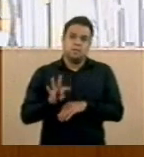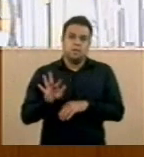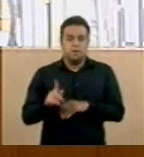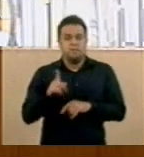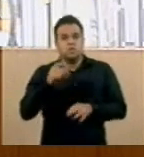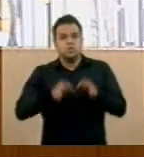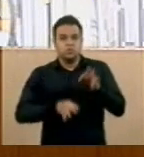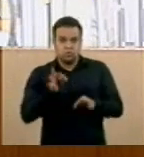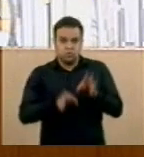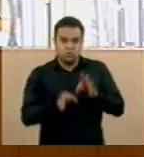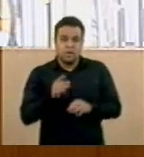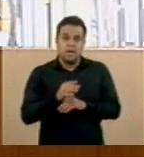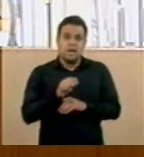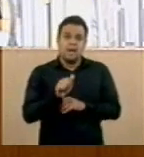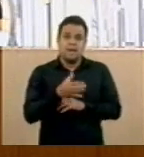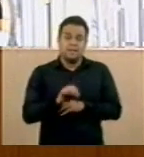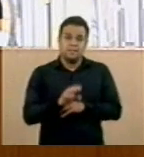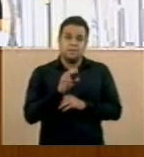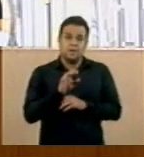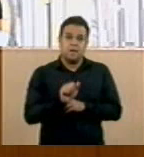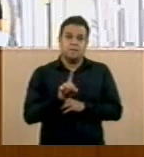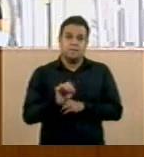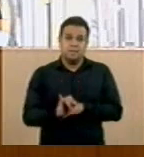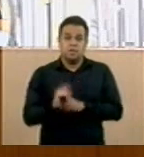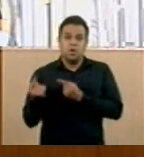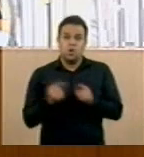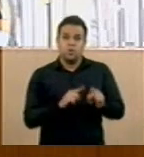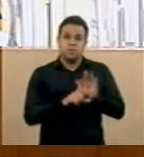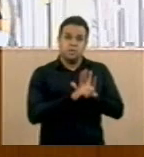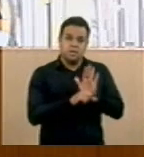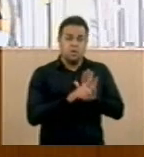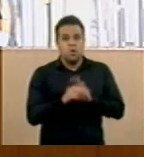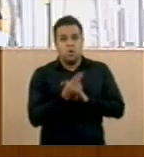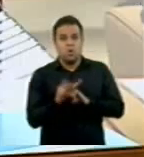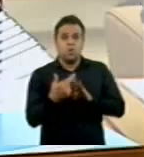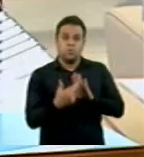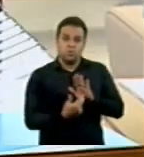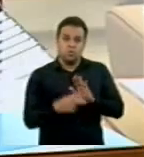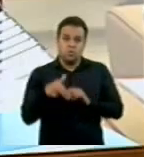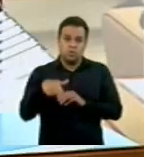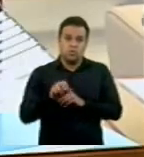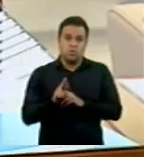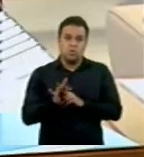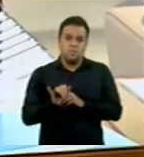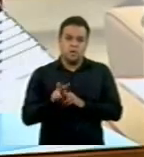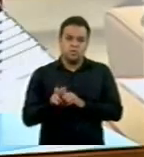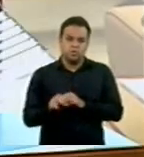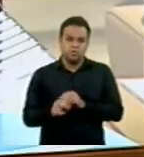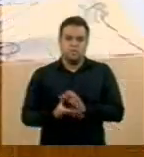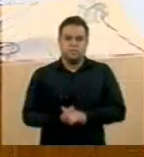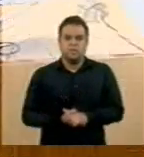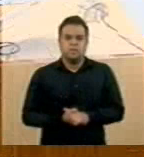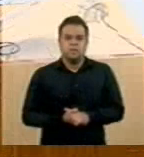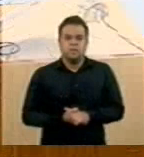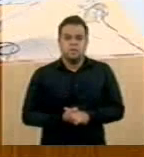originariamente a ação direta de constitucionalidade contra a lei ou ato normativo. E é o caso. Aliás, a ponderação